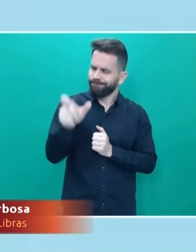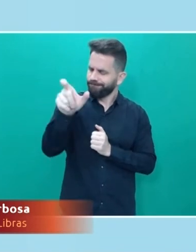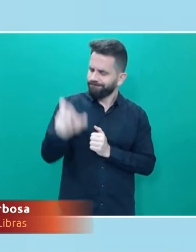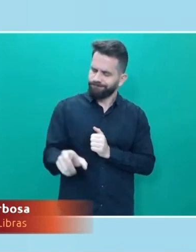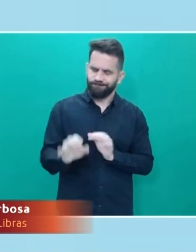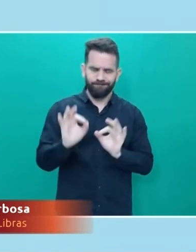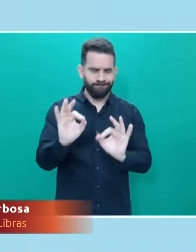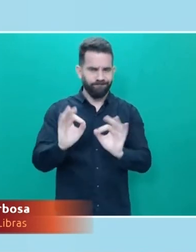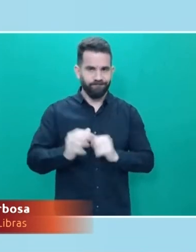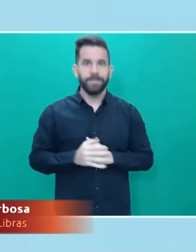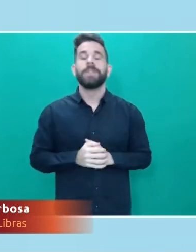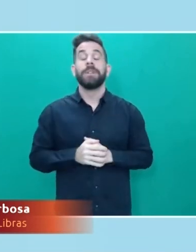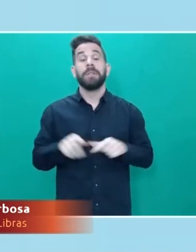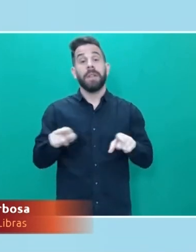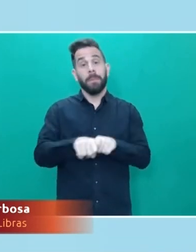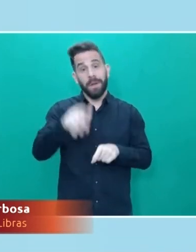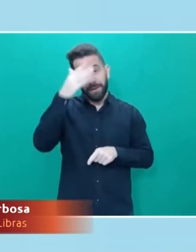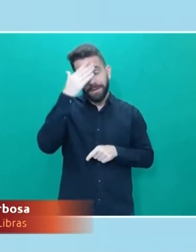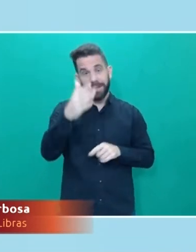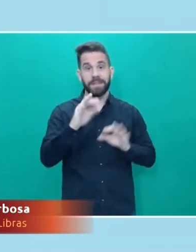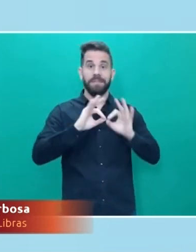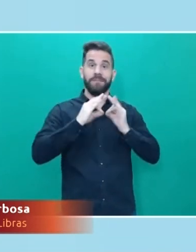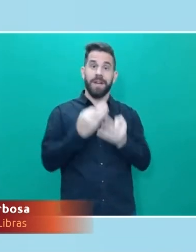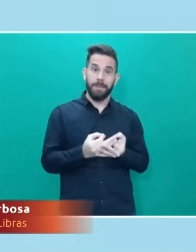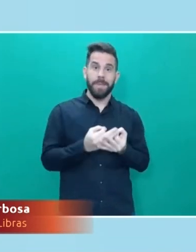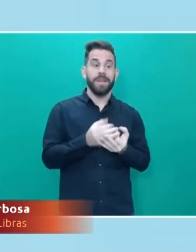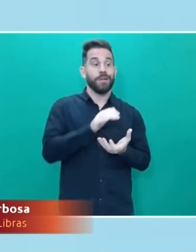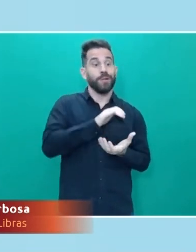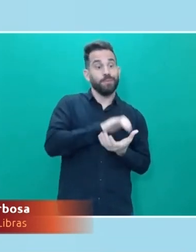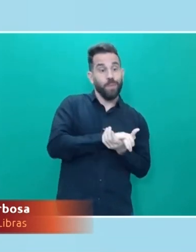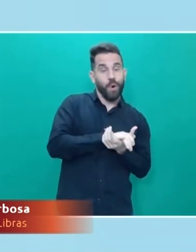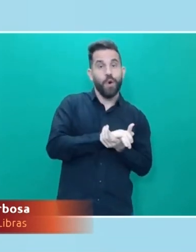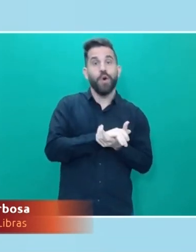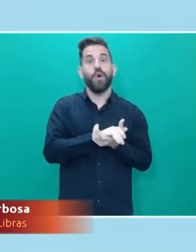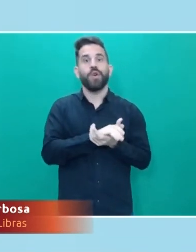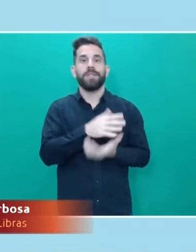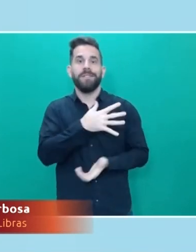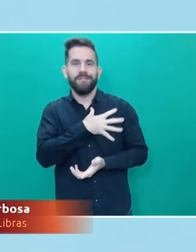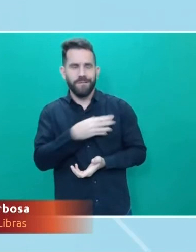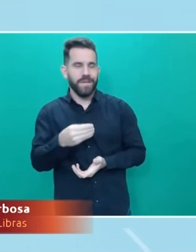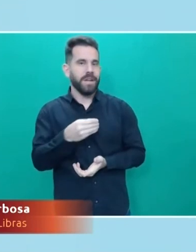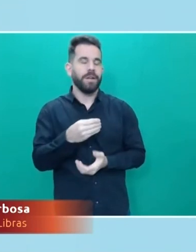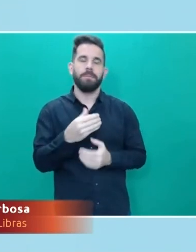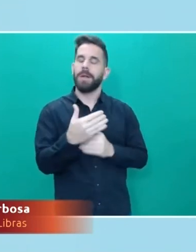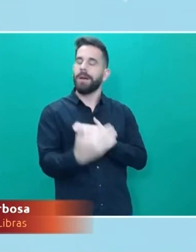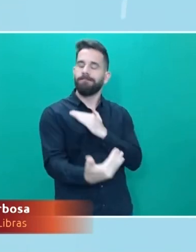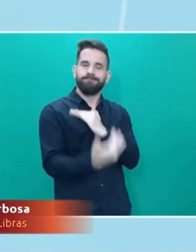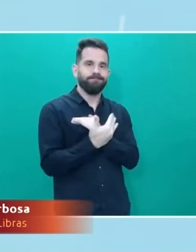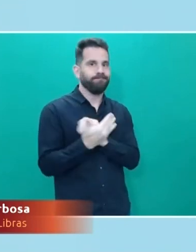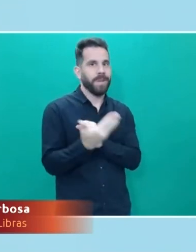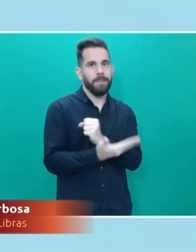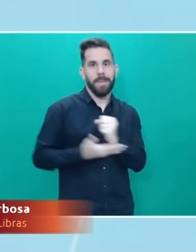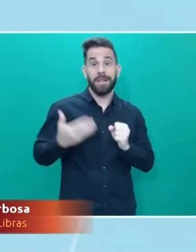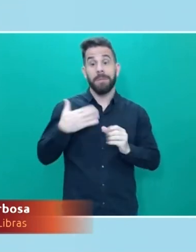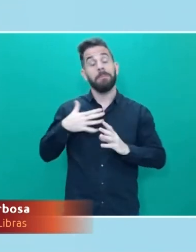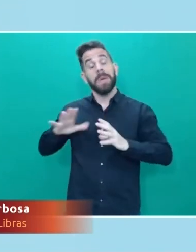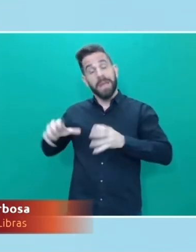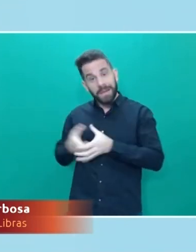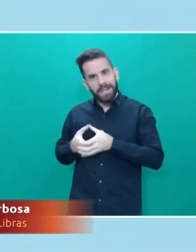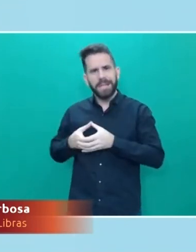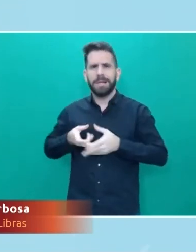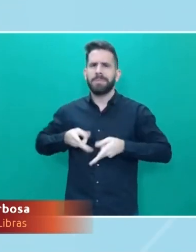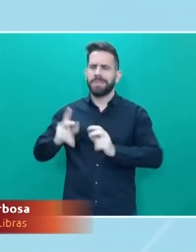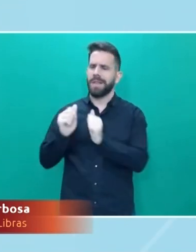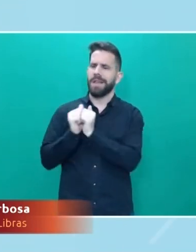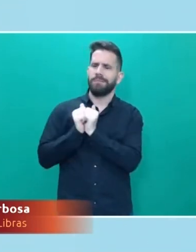E agradecer a minha família, né? Minha esposa e meus filhos, que são minha base. Minha equipe também, que está sempre comigo, o